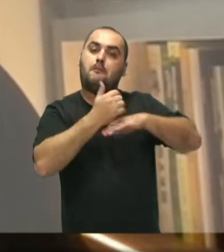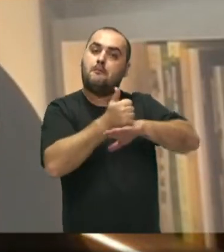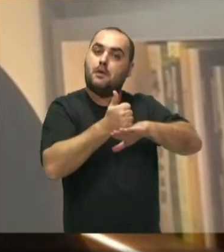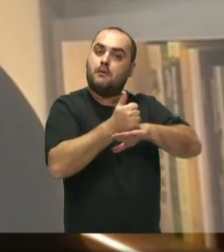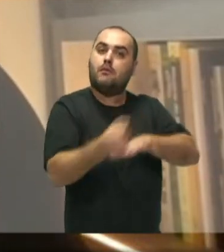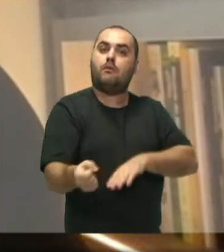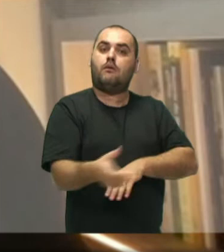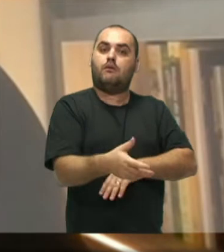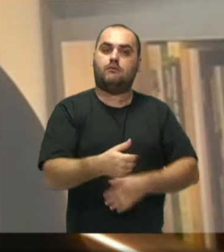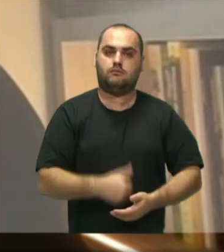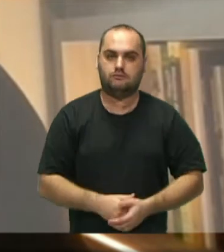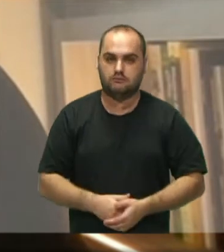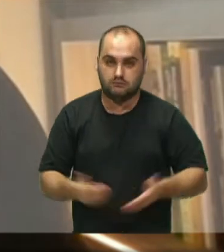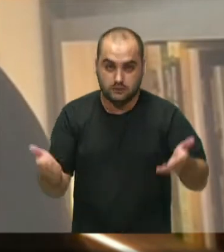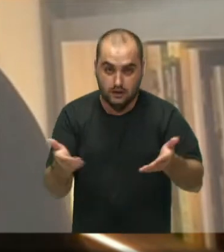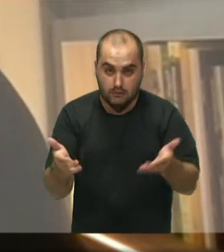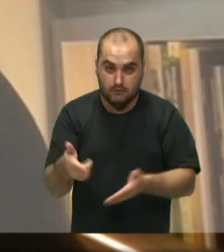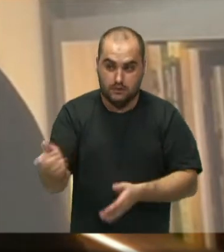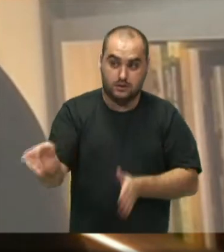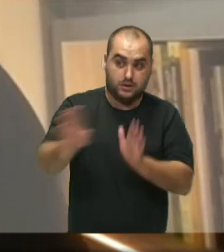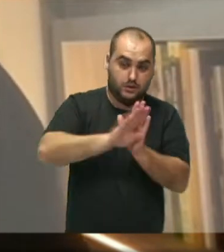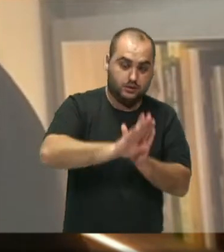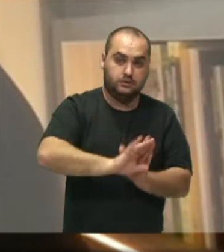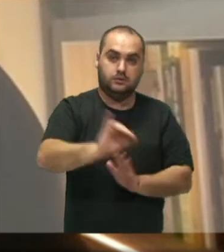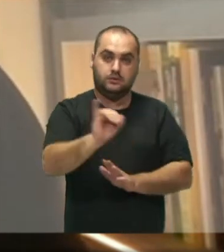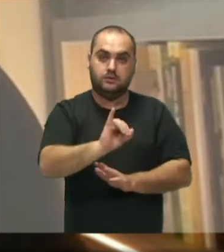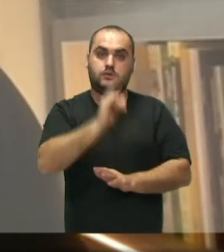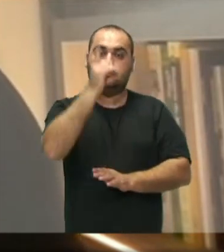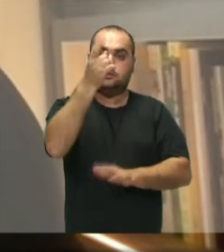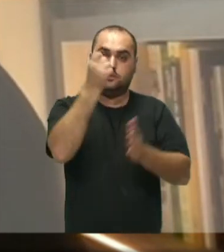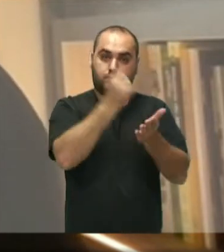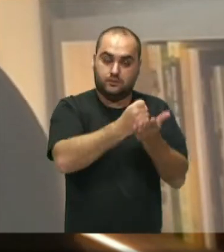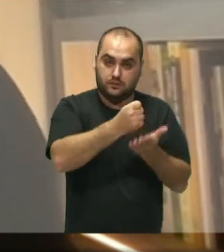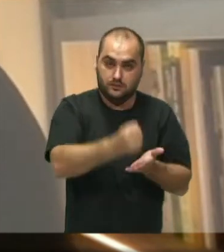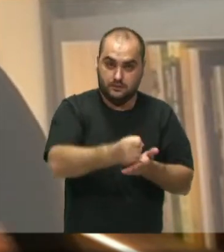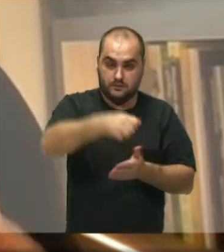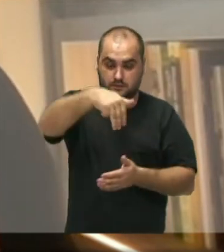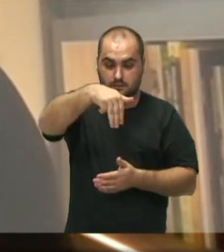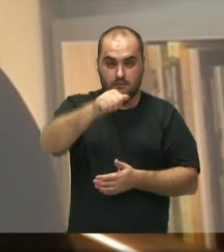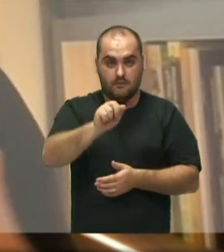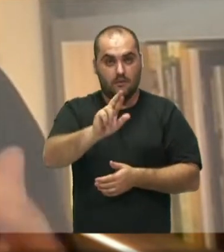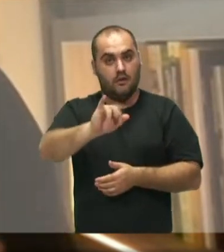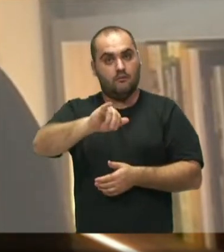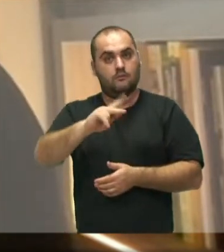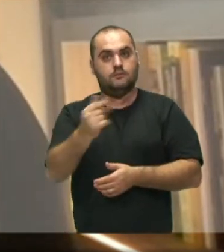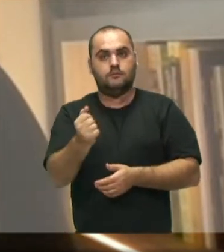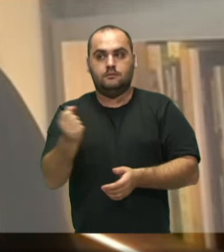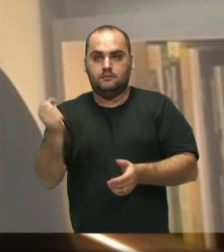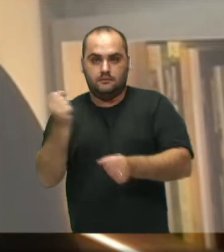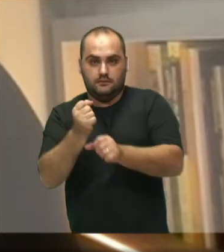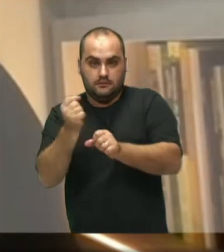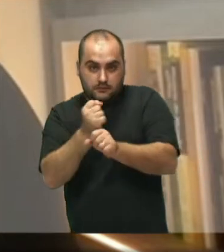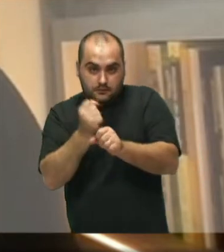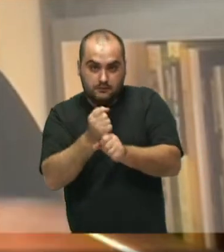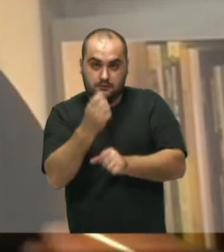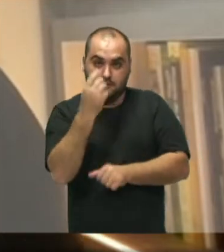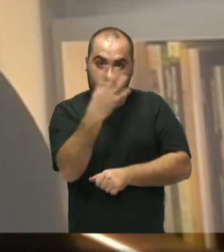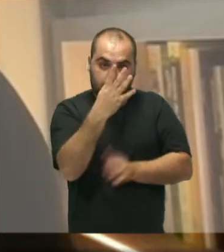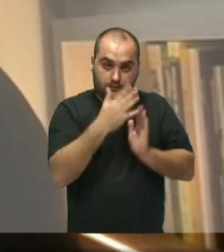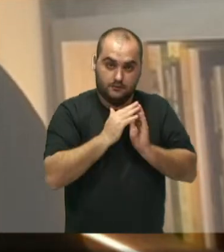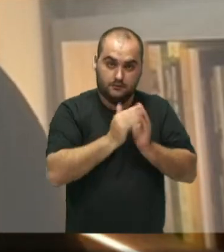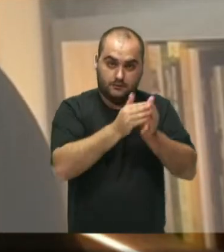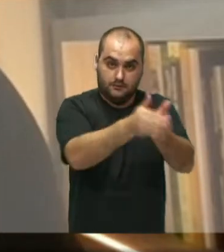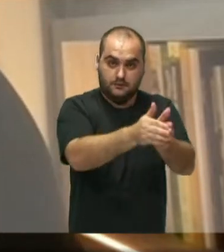nós estamos estamos recebendo abrigando em Itajaí é um contrato da Marinha do Brasil para a construção de quatro fragatas é